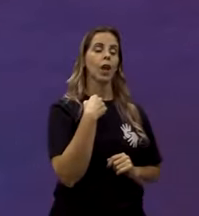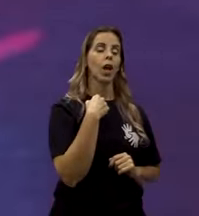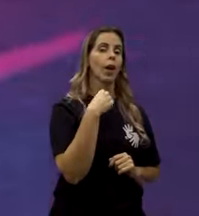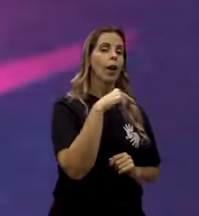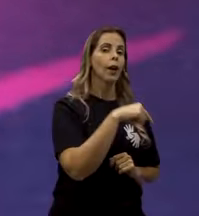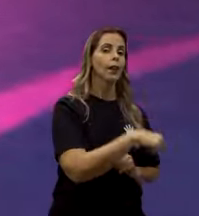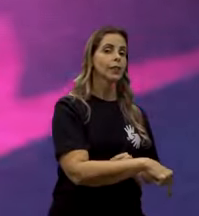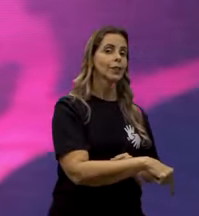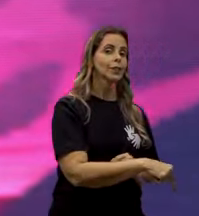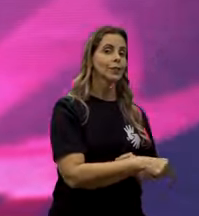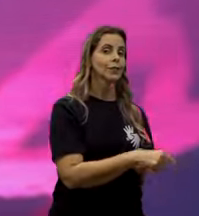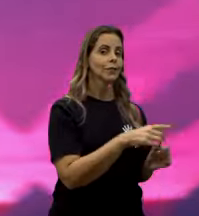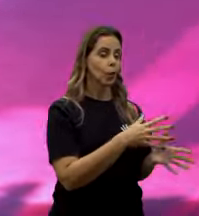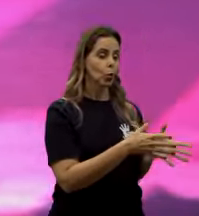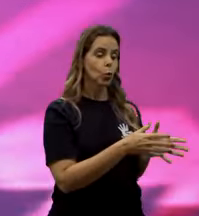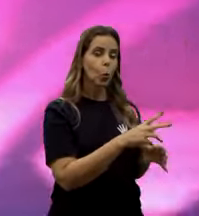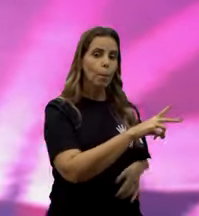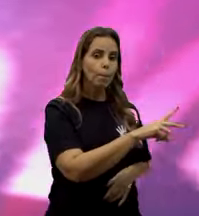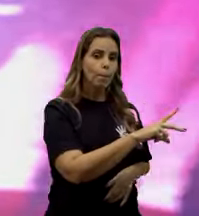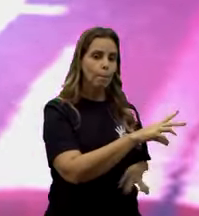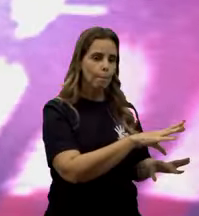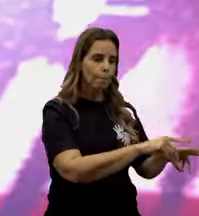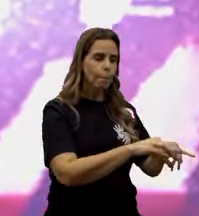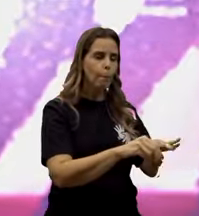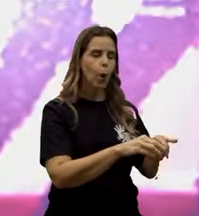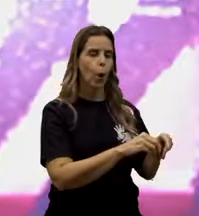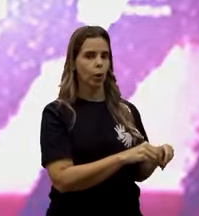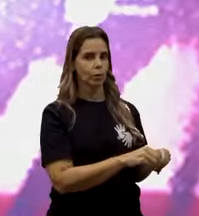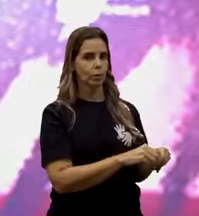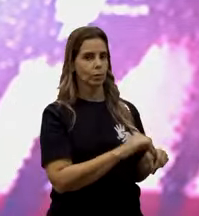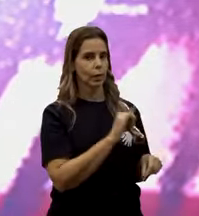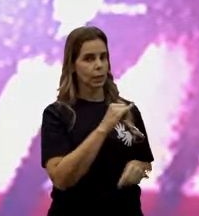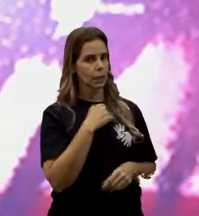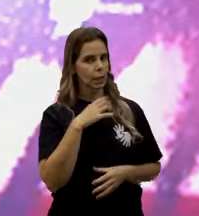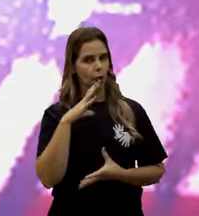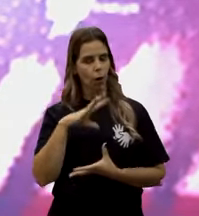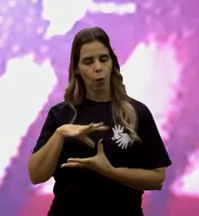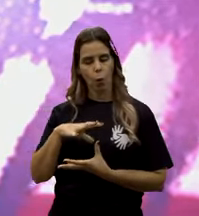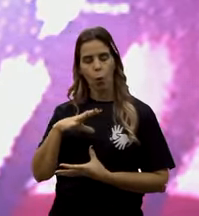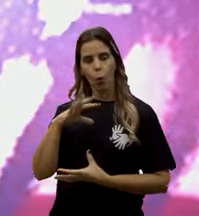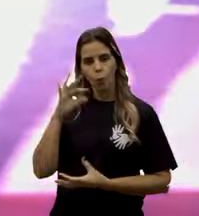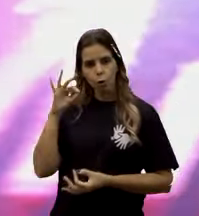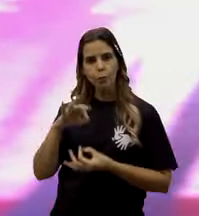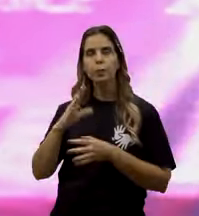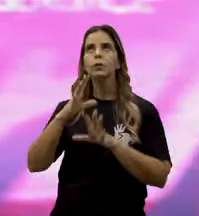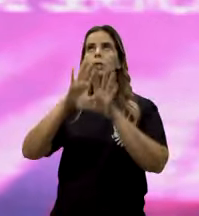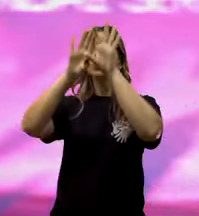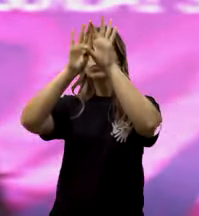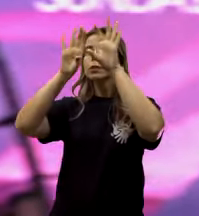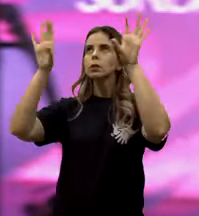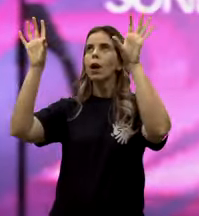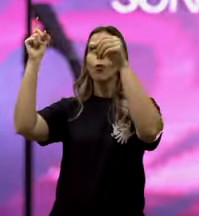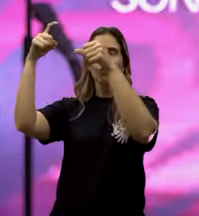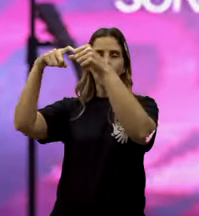eu não vim desse mundo não tem gente ele é estranho porque eu não vim daqui essa conversa de ET já